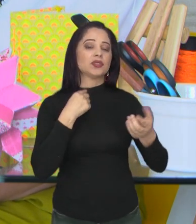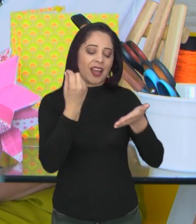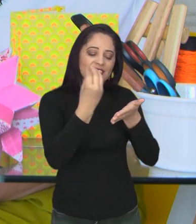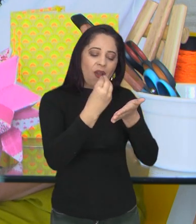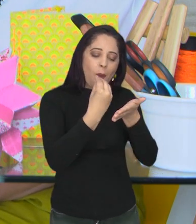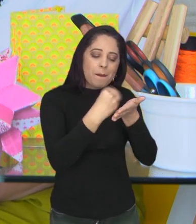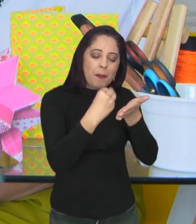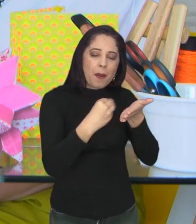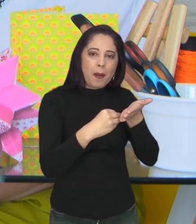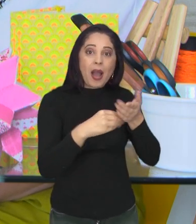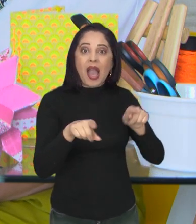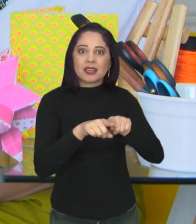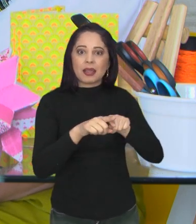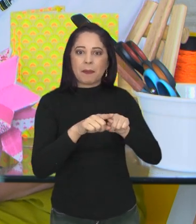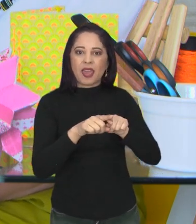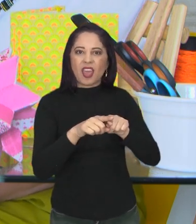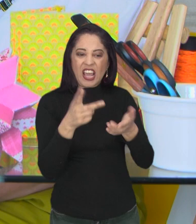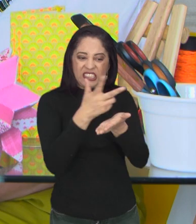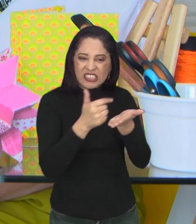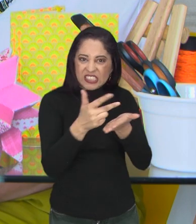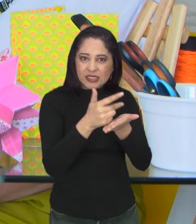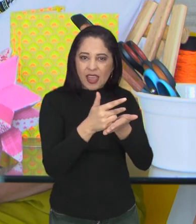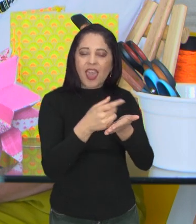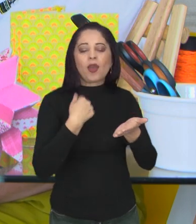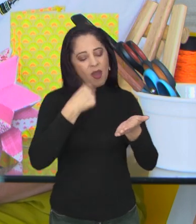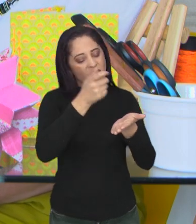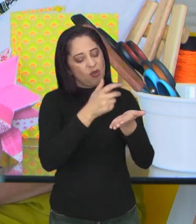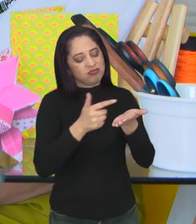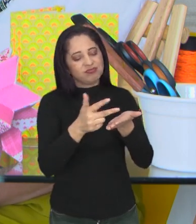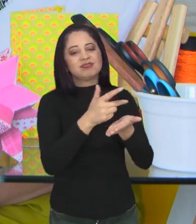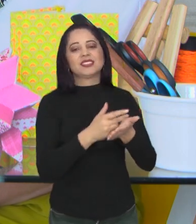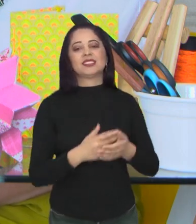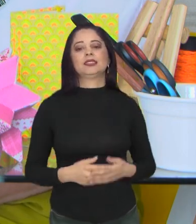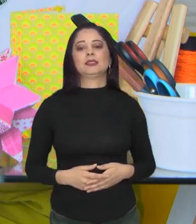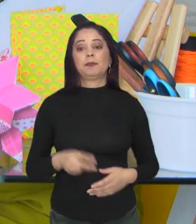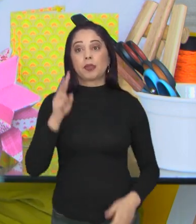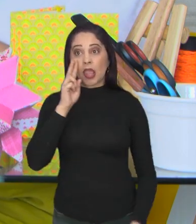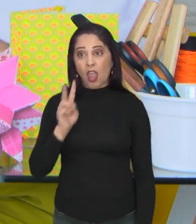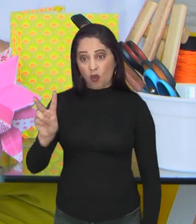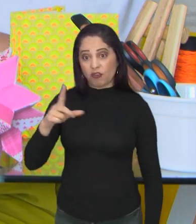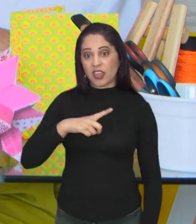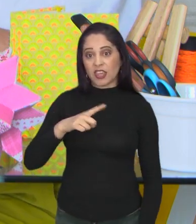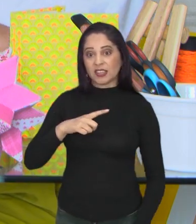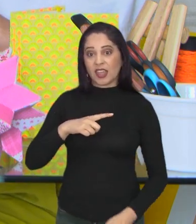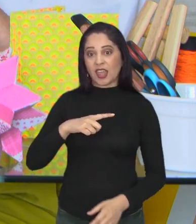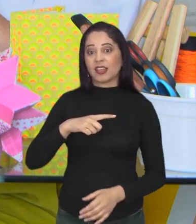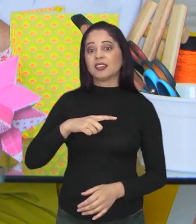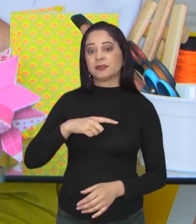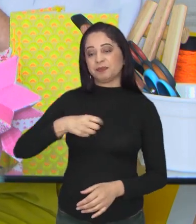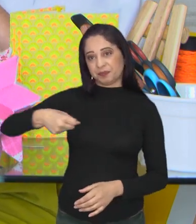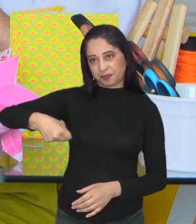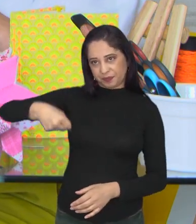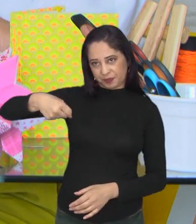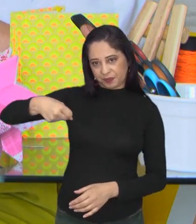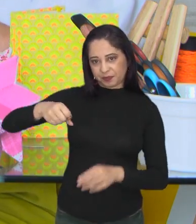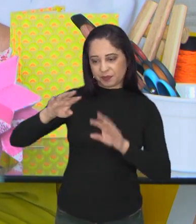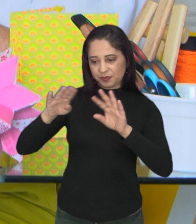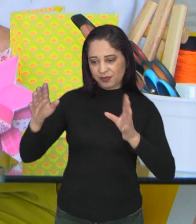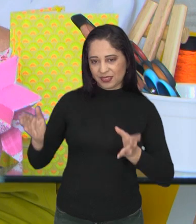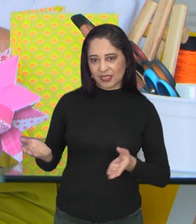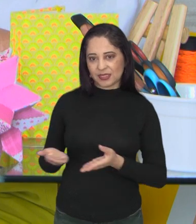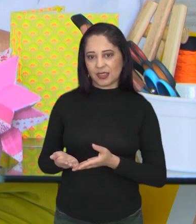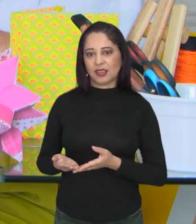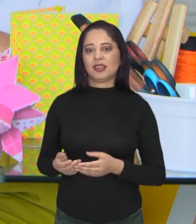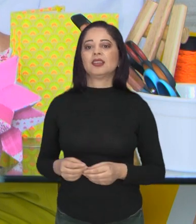meus desenhos também as minhas anotações que eu nem gosto de escrever viu eu vi que você tá aqui com a embalagem a embalagem agora